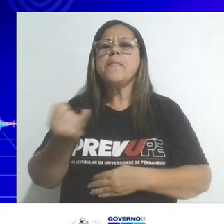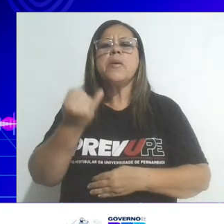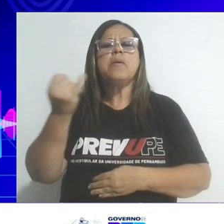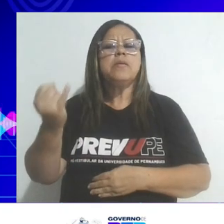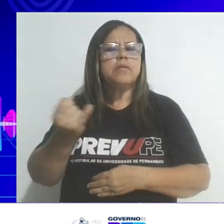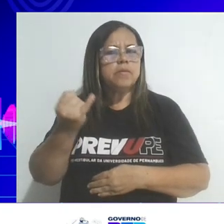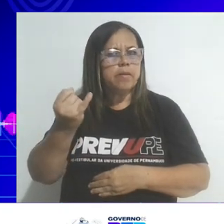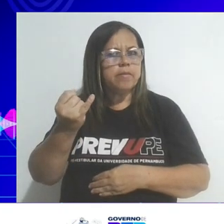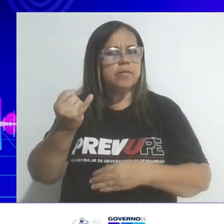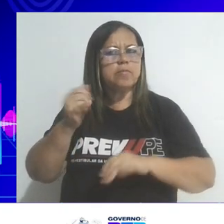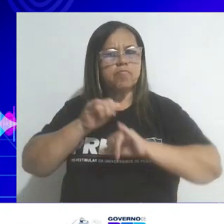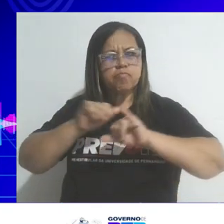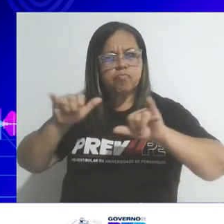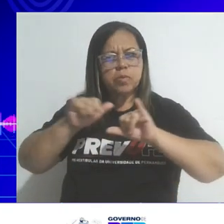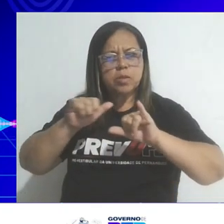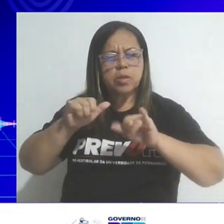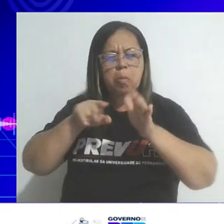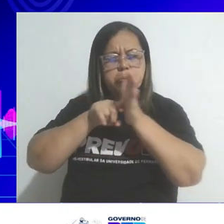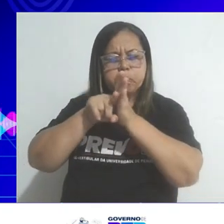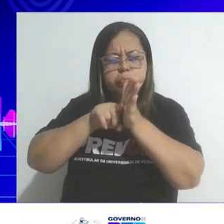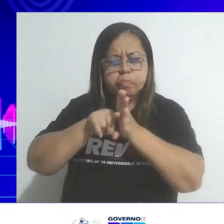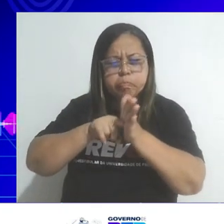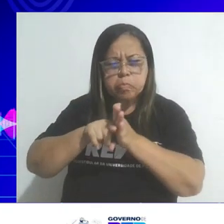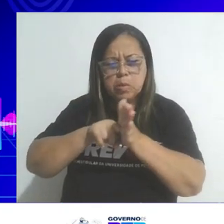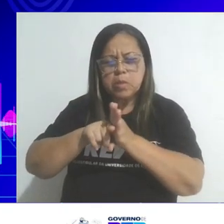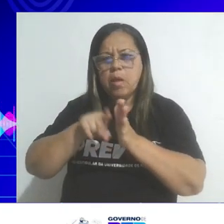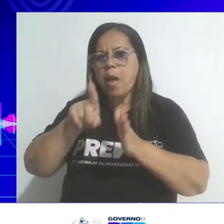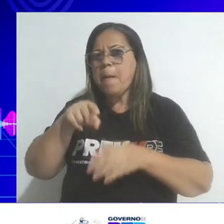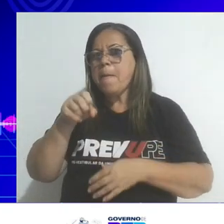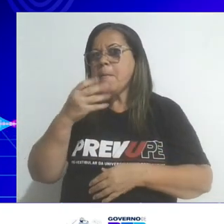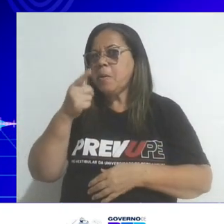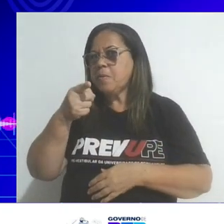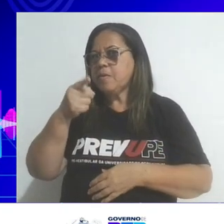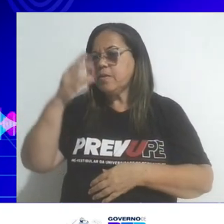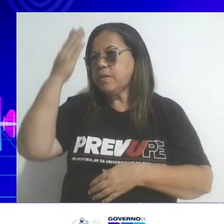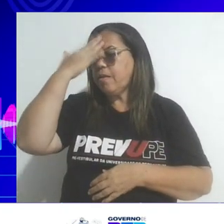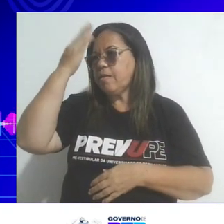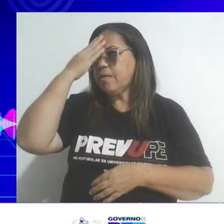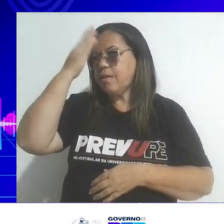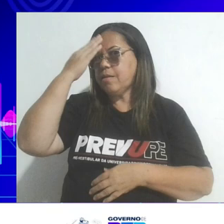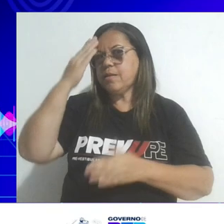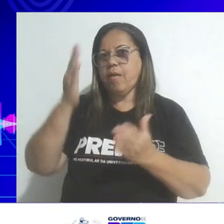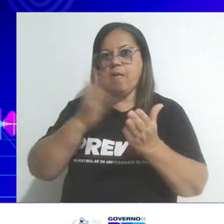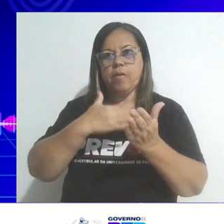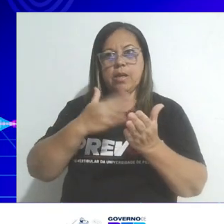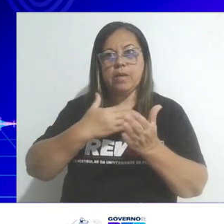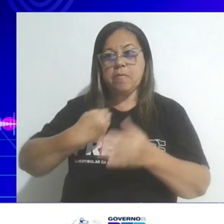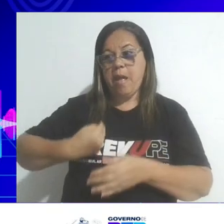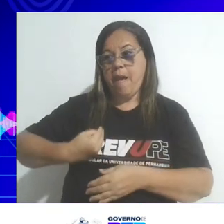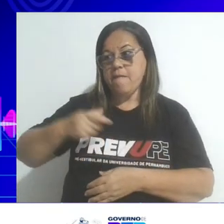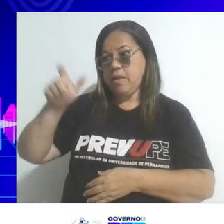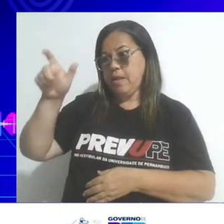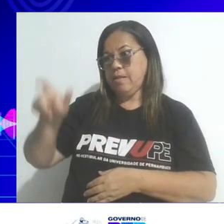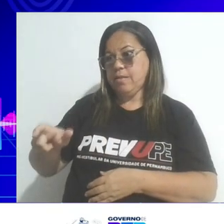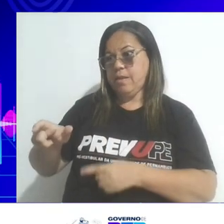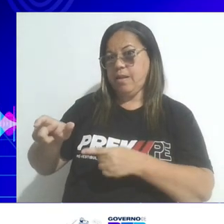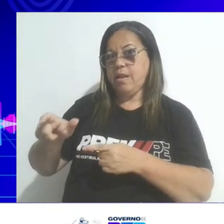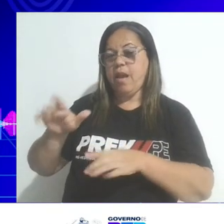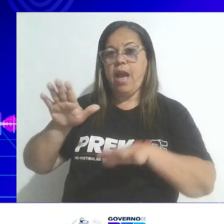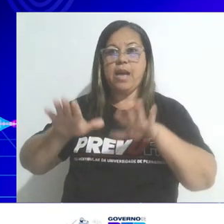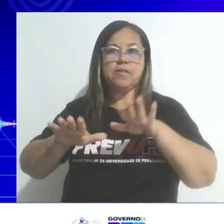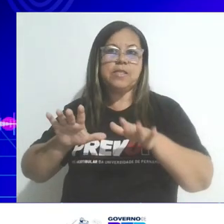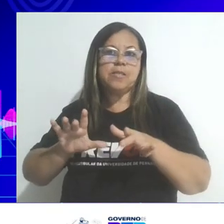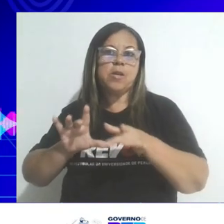na narrativa explorar esses recursos enriquece sua compreensão da obra a vida do autor muitas vezes está